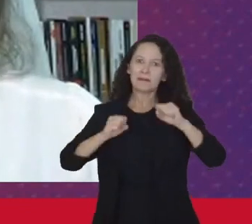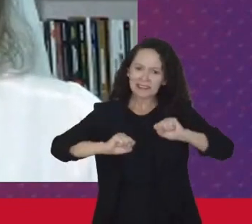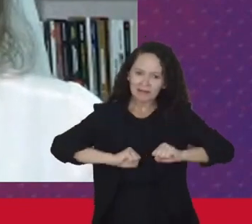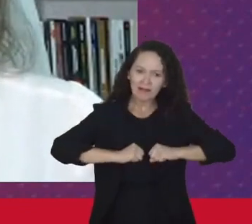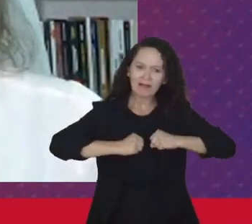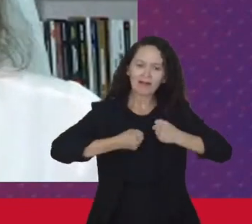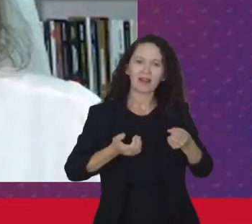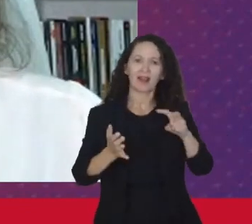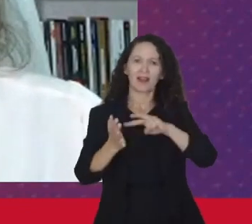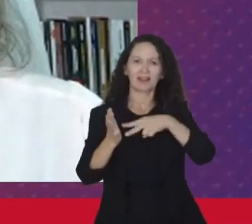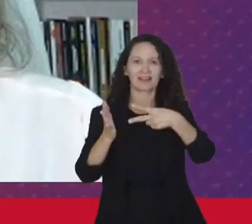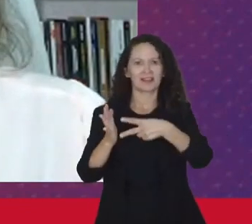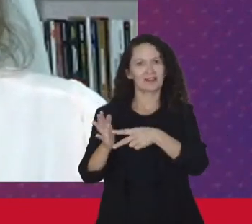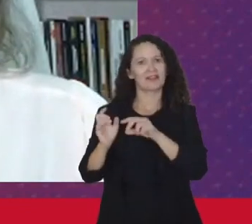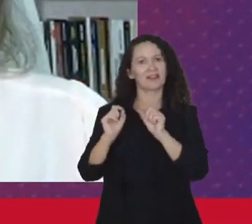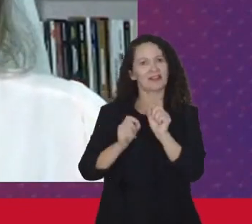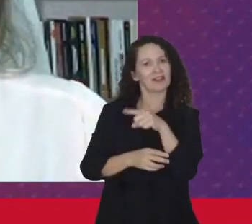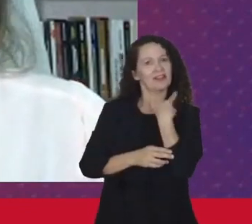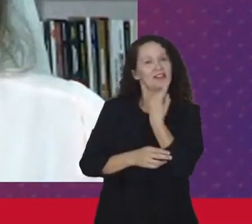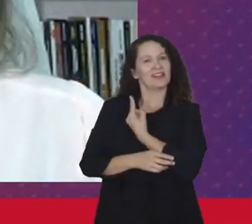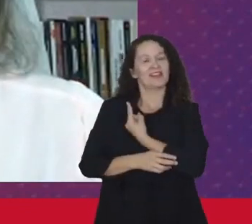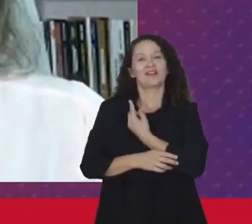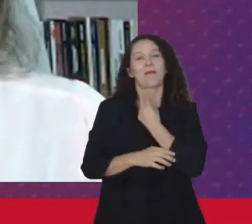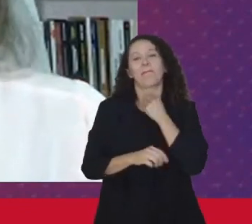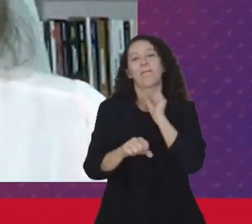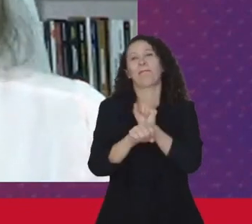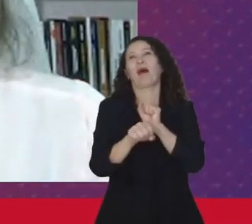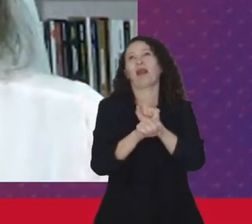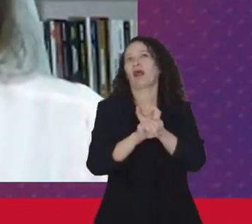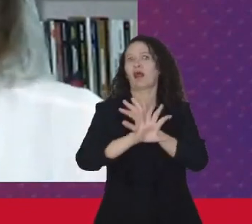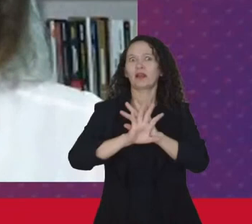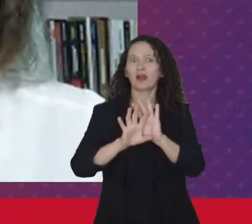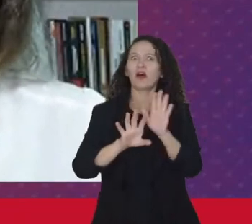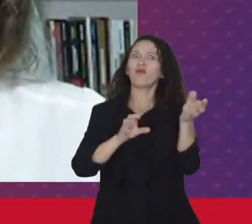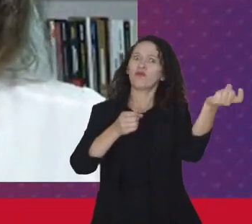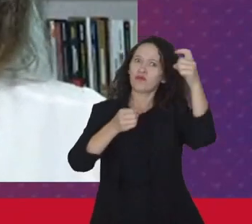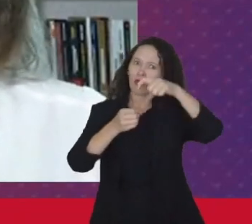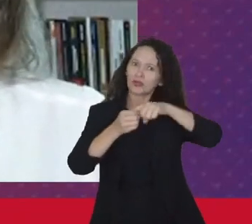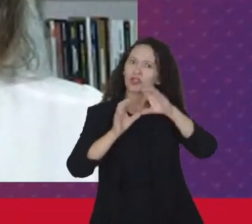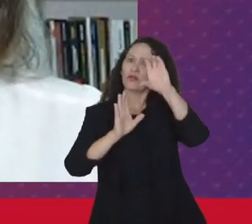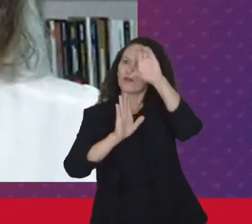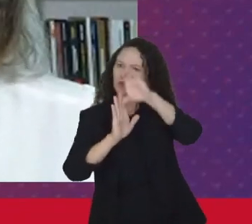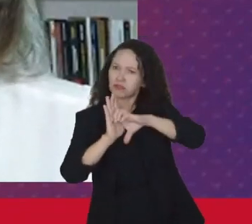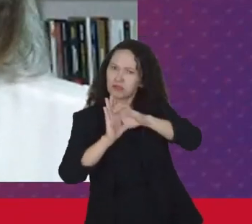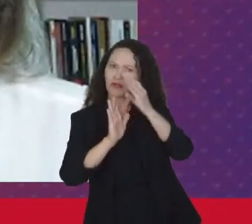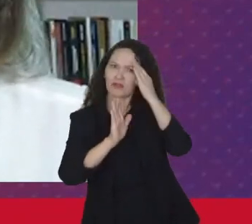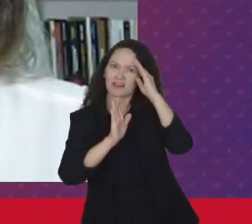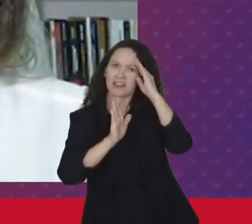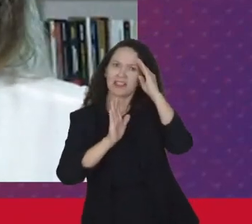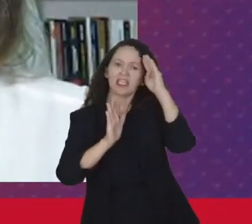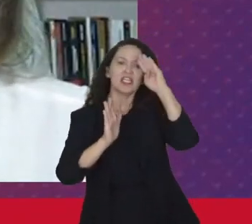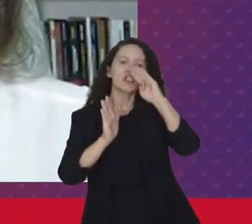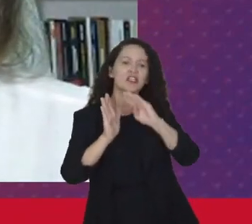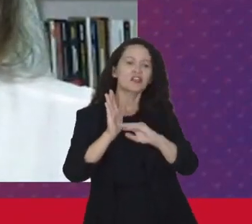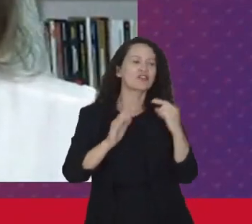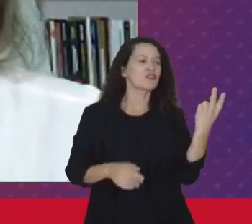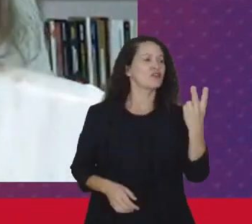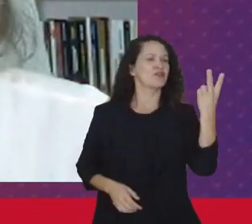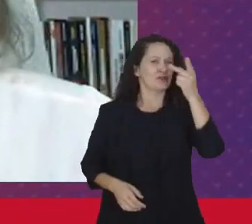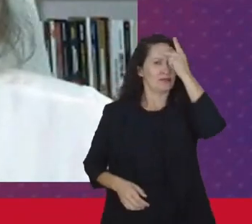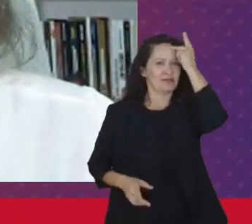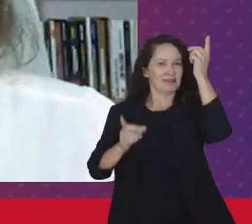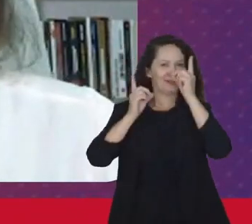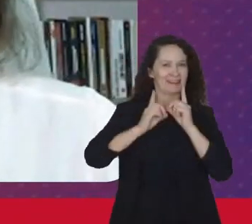seja, sem rever a base conceitual que desvaloriza a pessoa com deficiência,